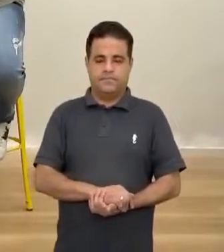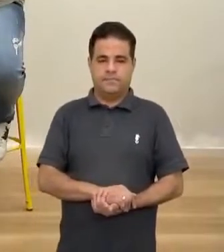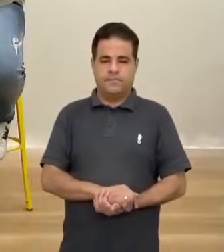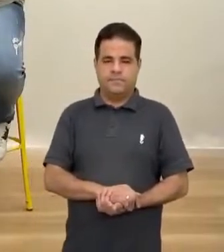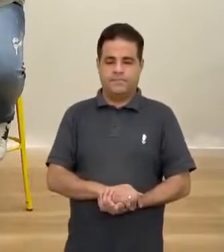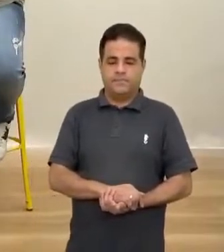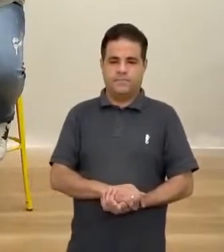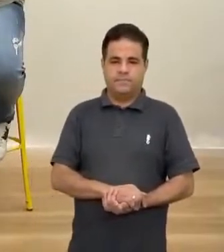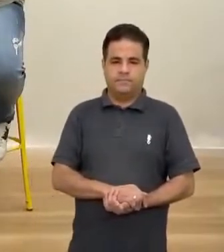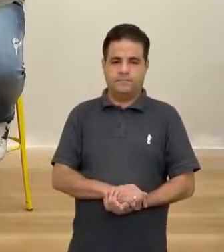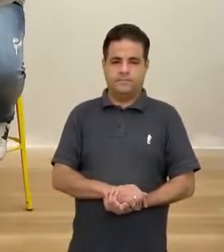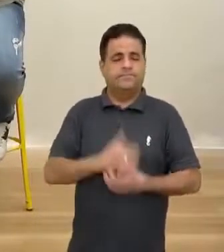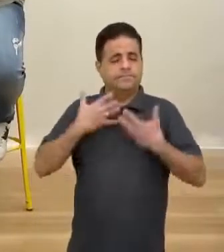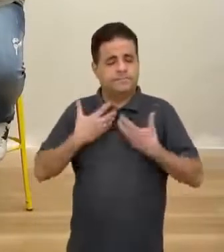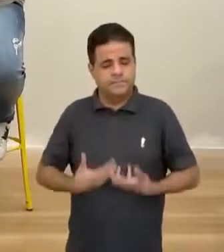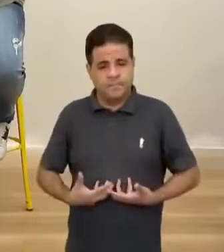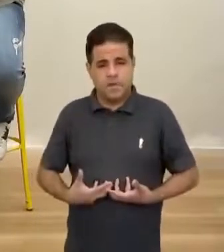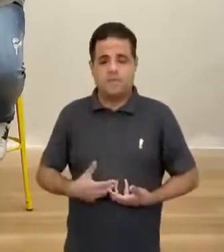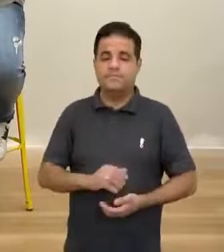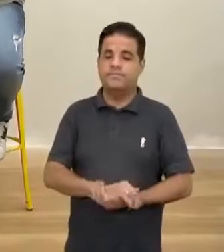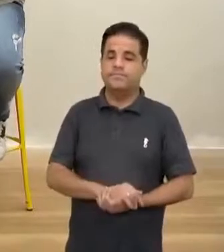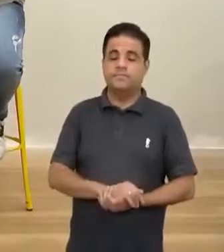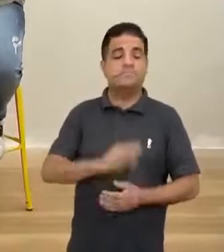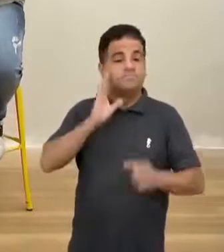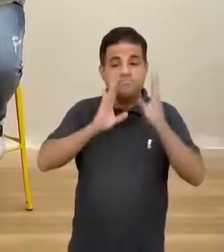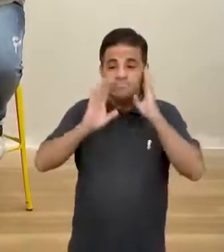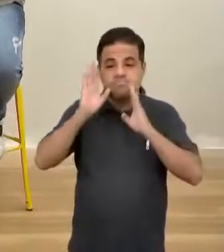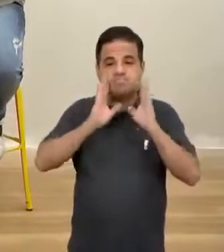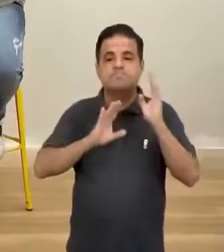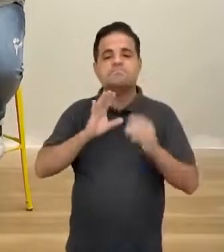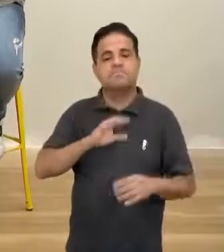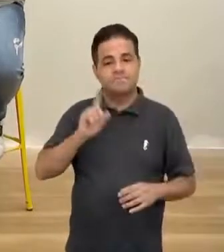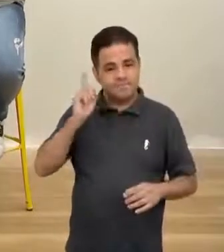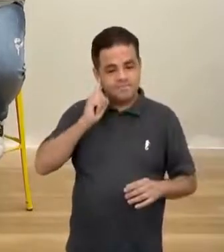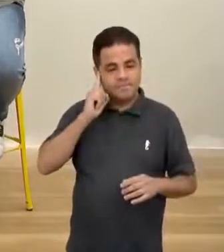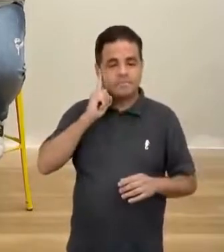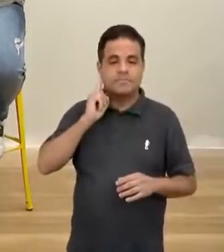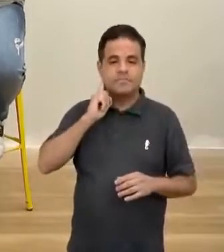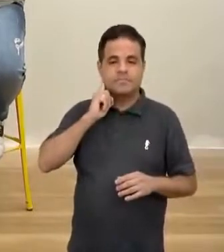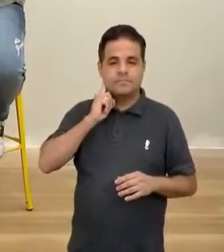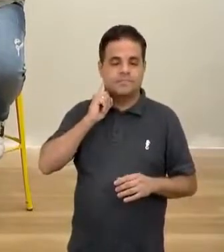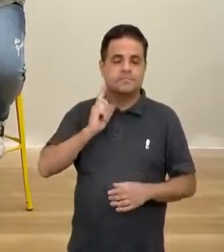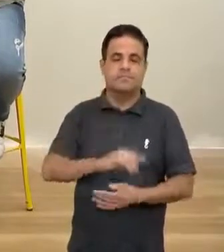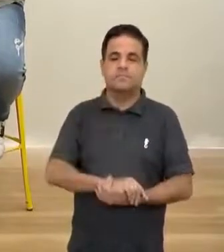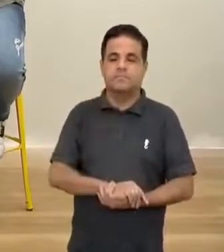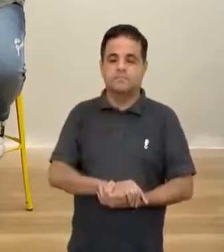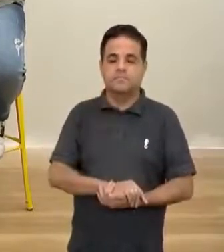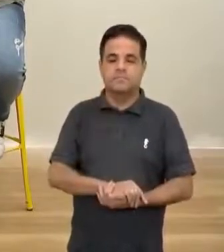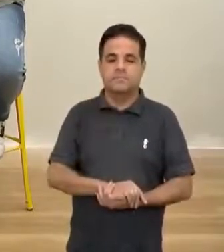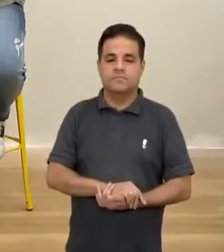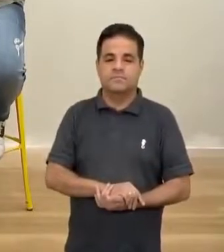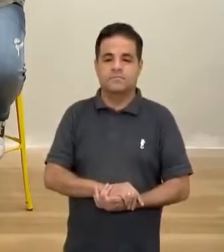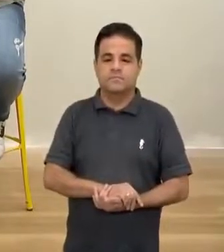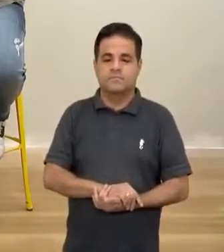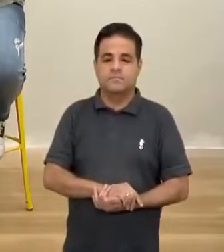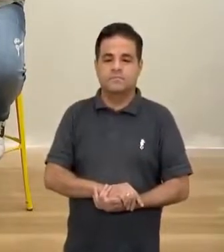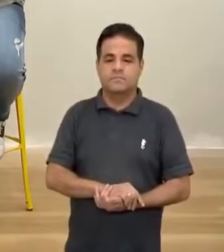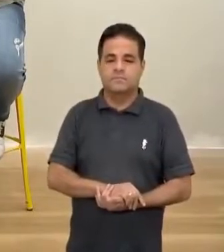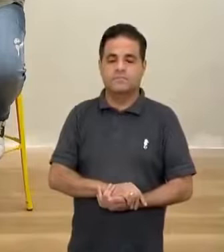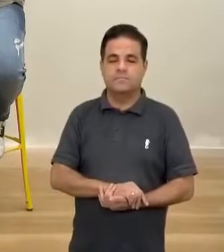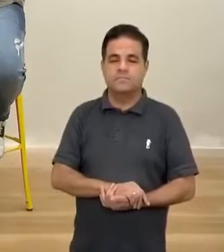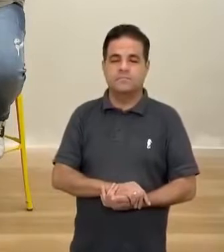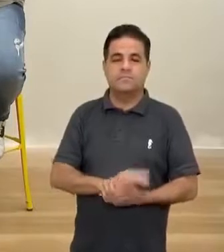Cansado. A Pro Bernadette colocou. Que legal, leu a minha. A gente lê, Pro. Sempre na medida possível, que é um monte, né? Alguns vão